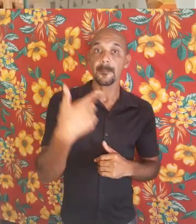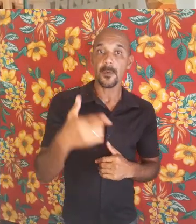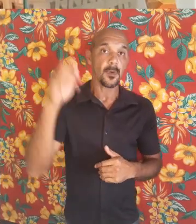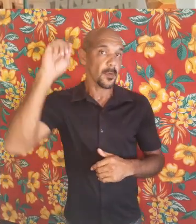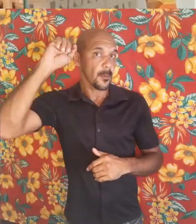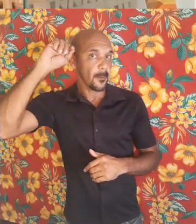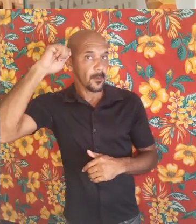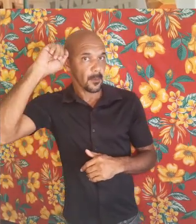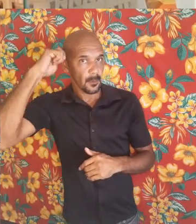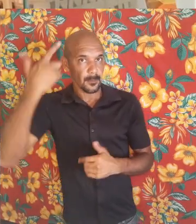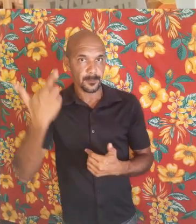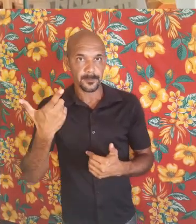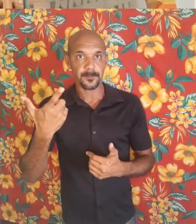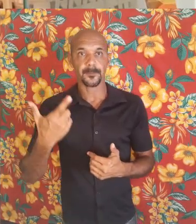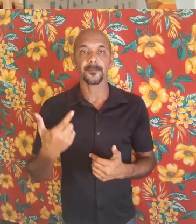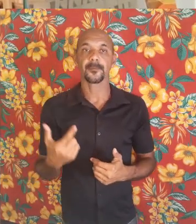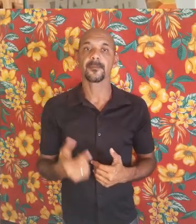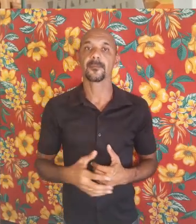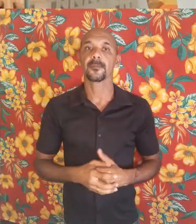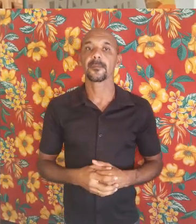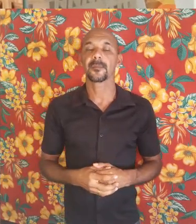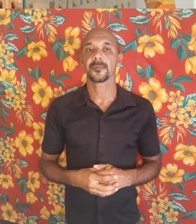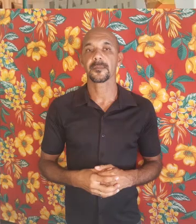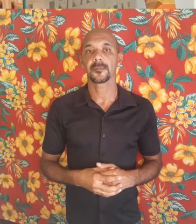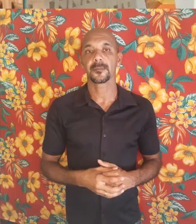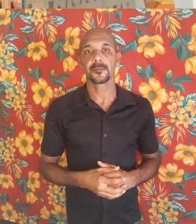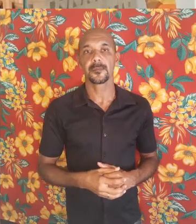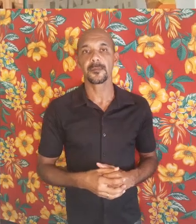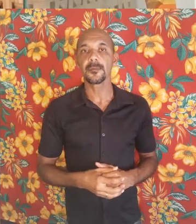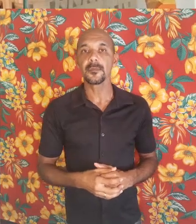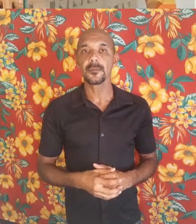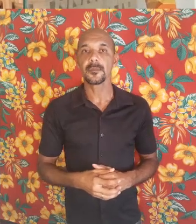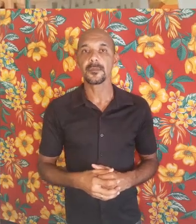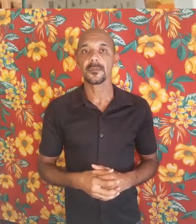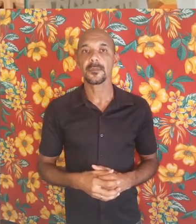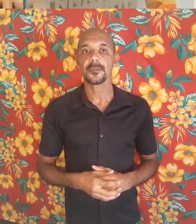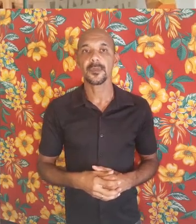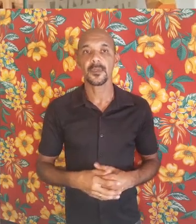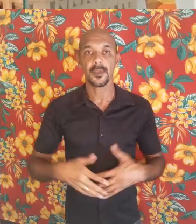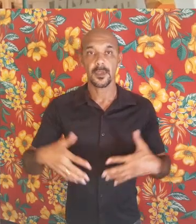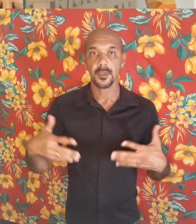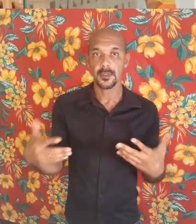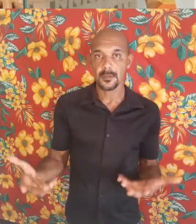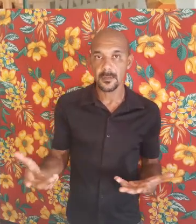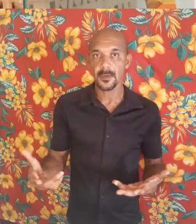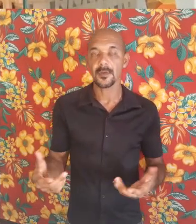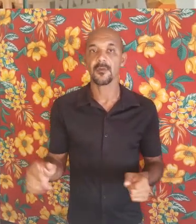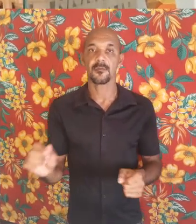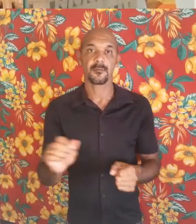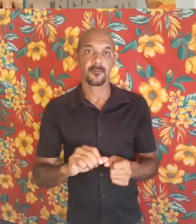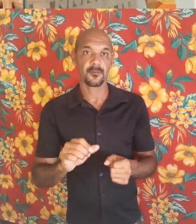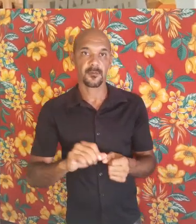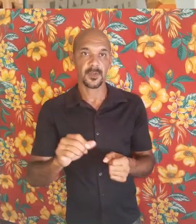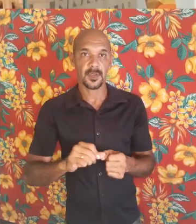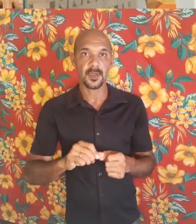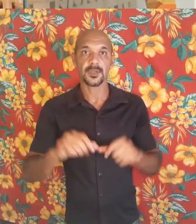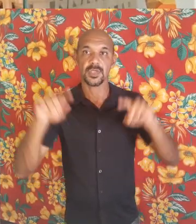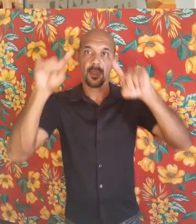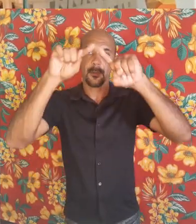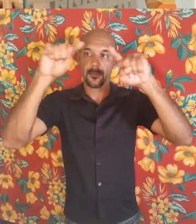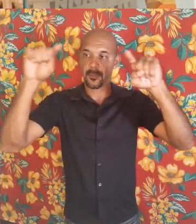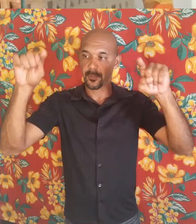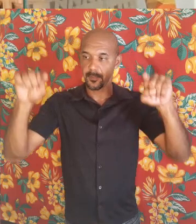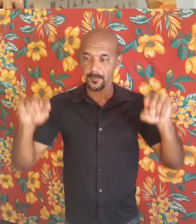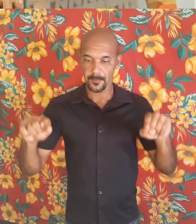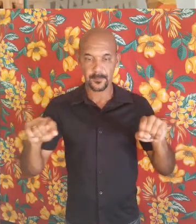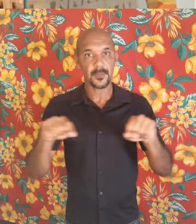preto, né? E depois faço a confecção da moldura. Essa moldura